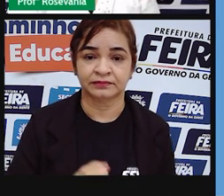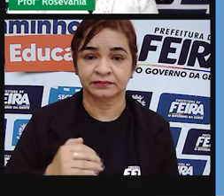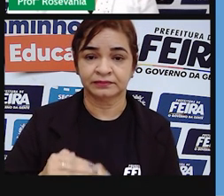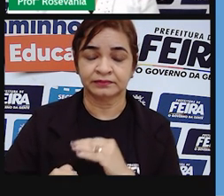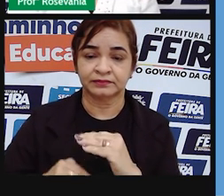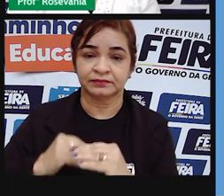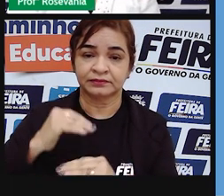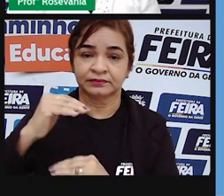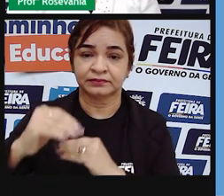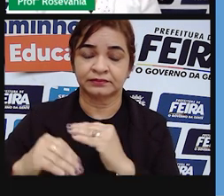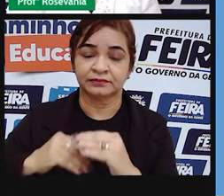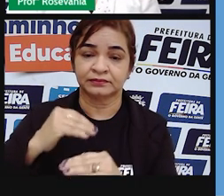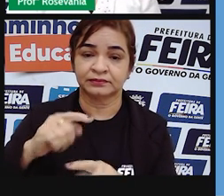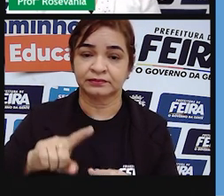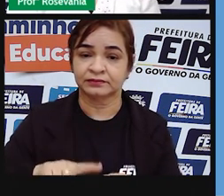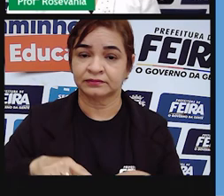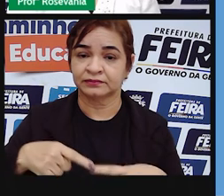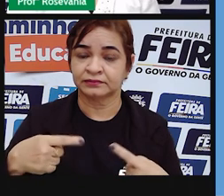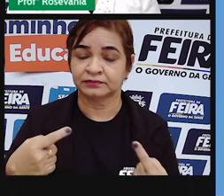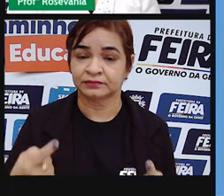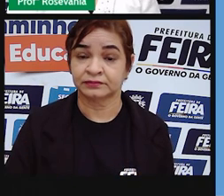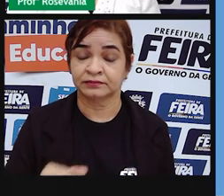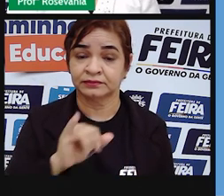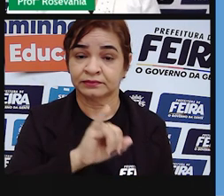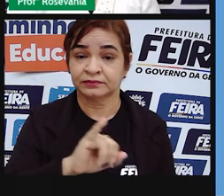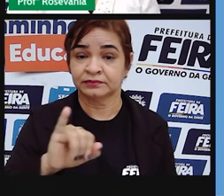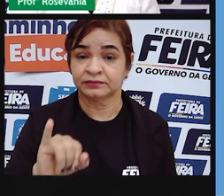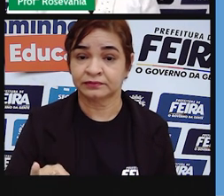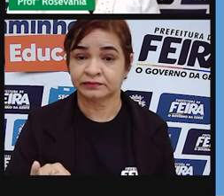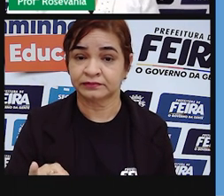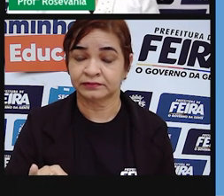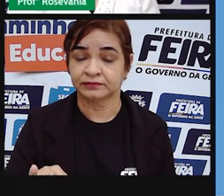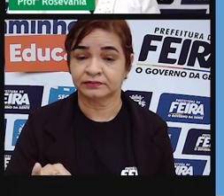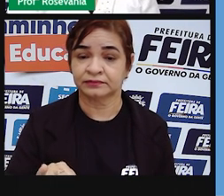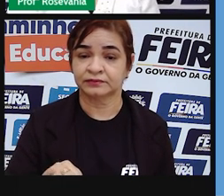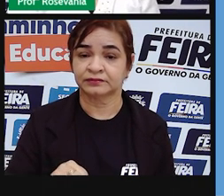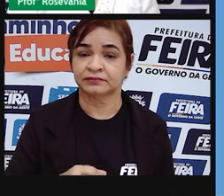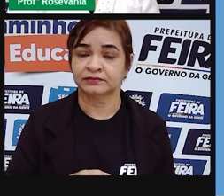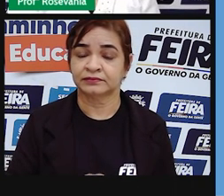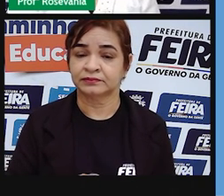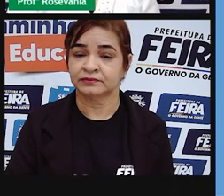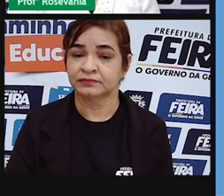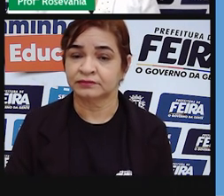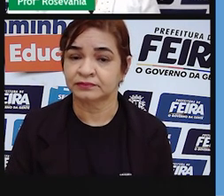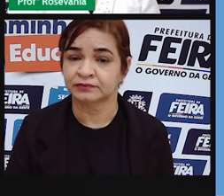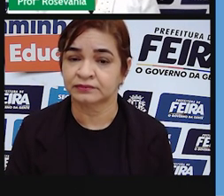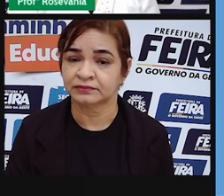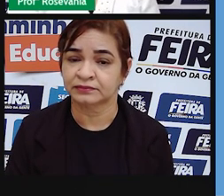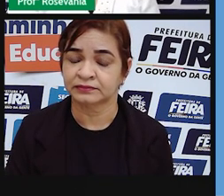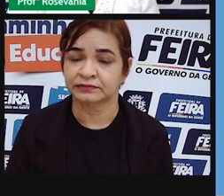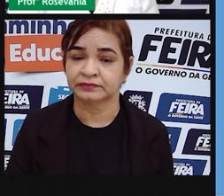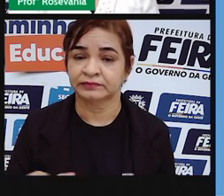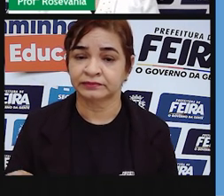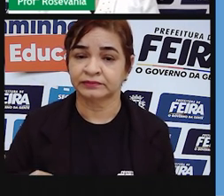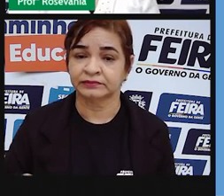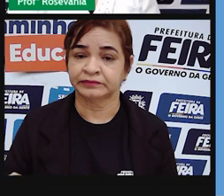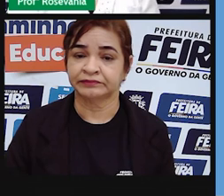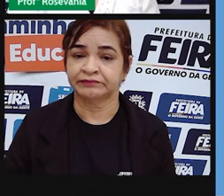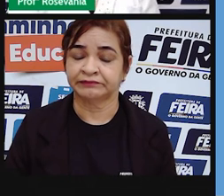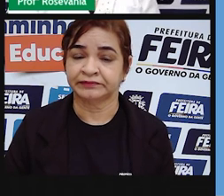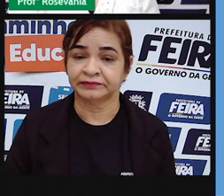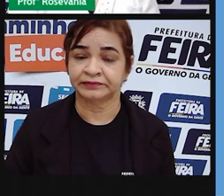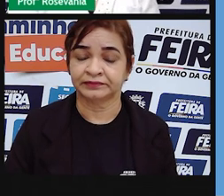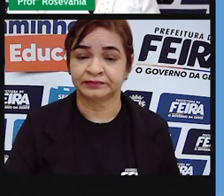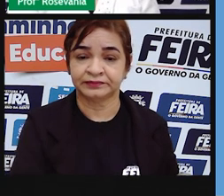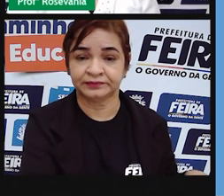uma elevação um pouco. Mas os italianos, né, nesse período, logo no início, principalmente para trabalhar, né,